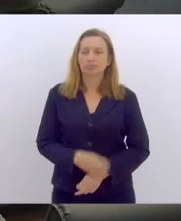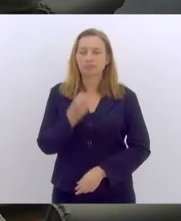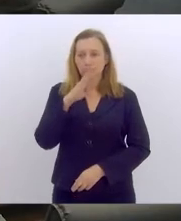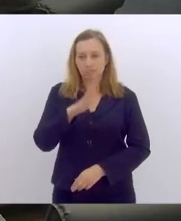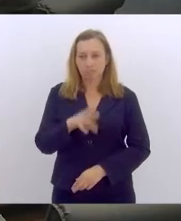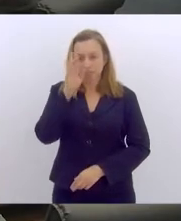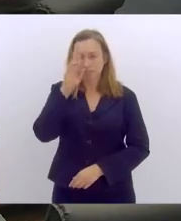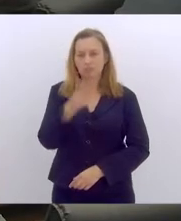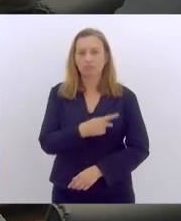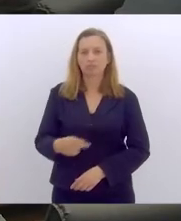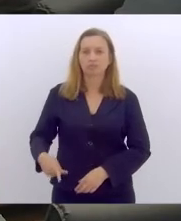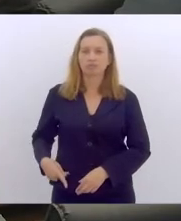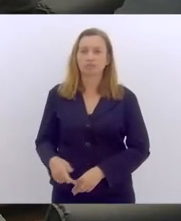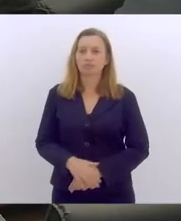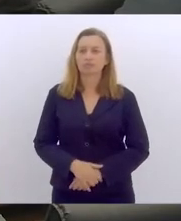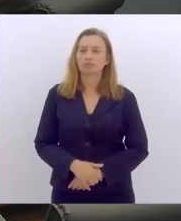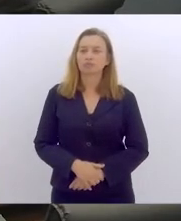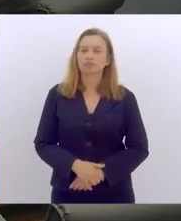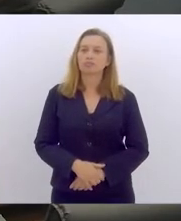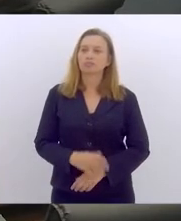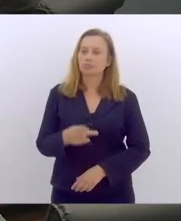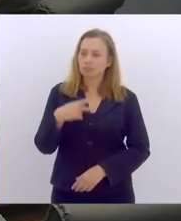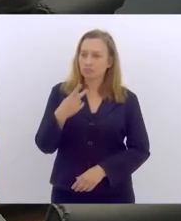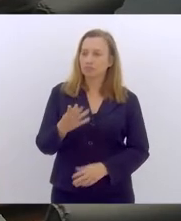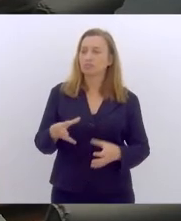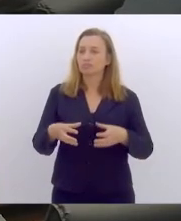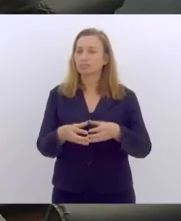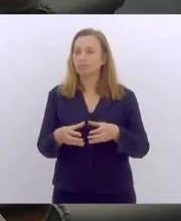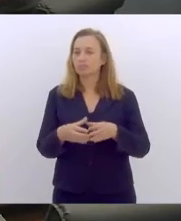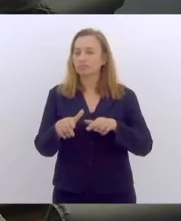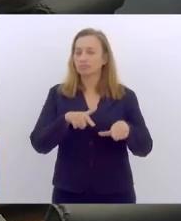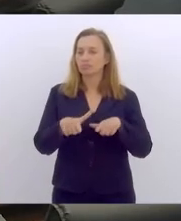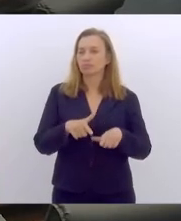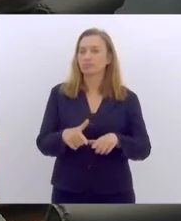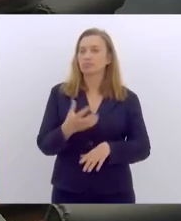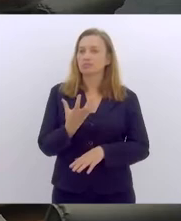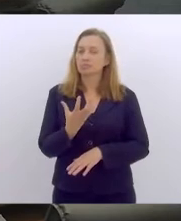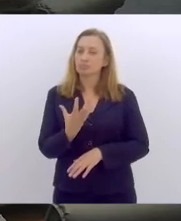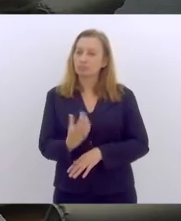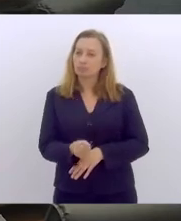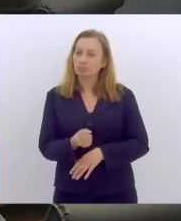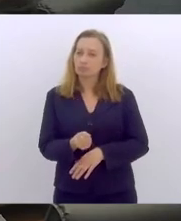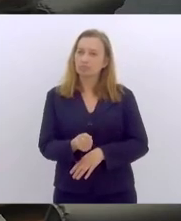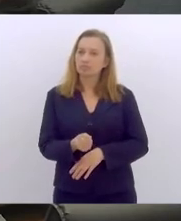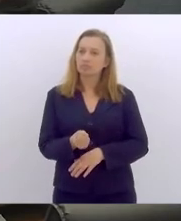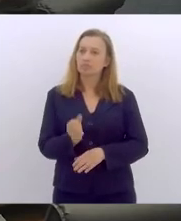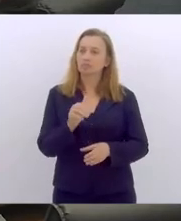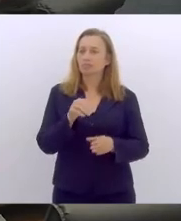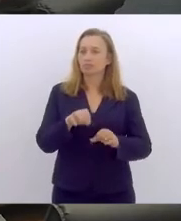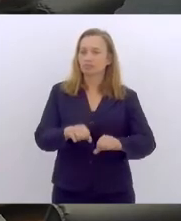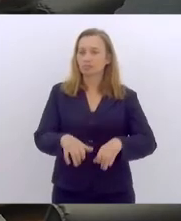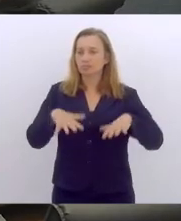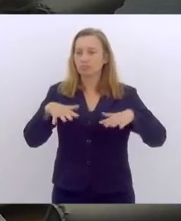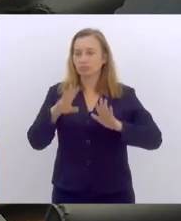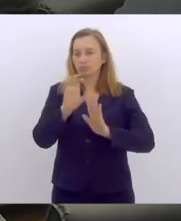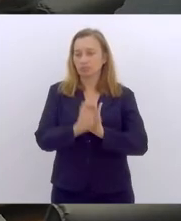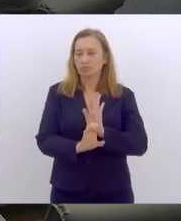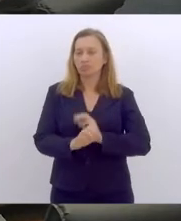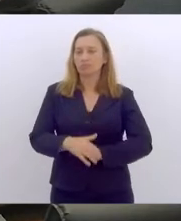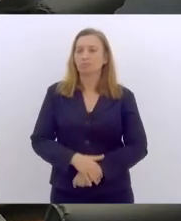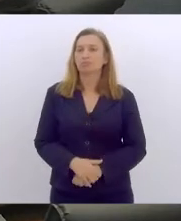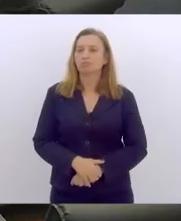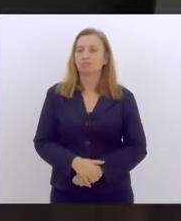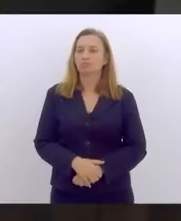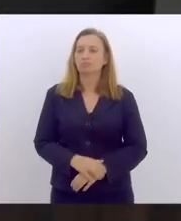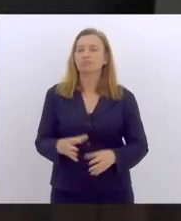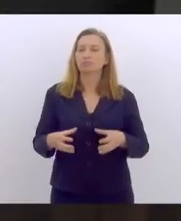tarde, presidente. Nosso parecer da Comissão de Trabalho é favorável às emendas de plenário. Pela Comissão